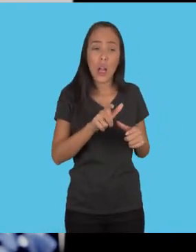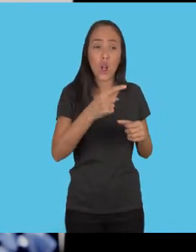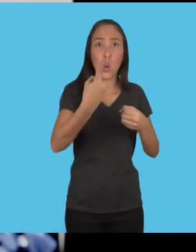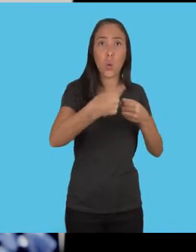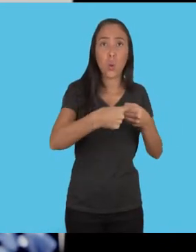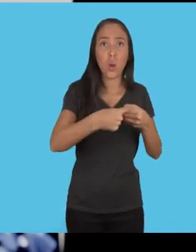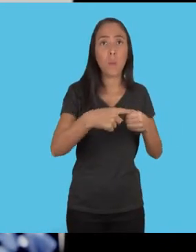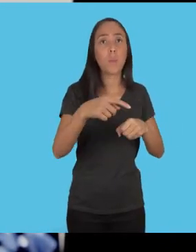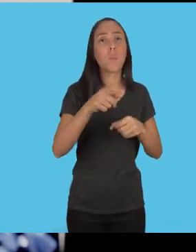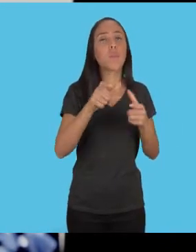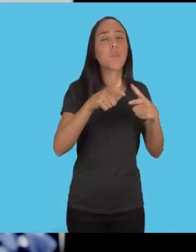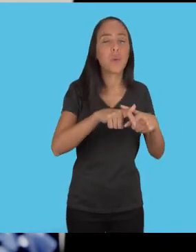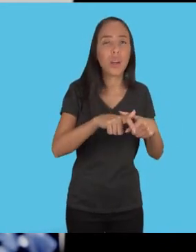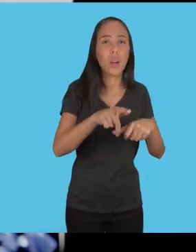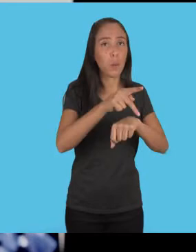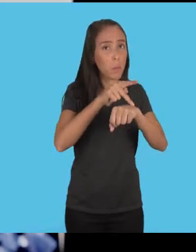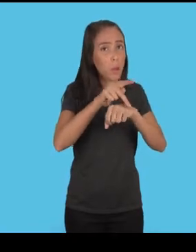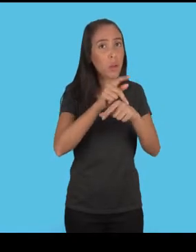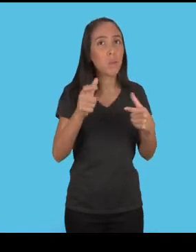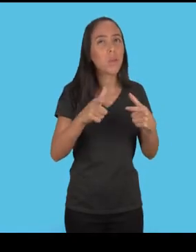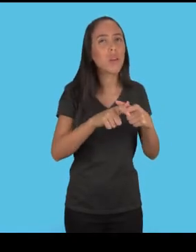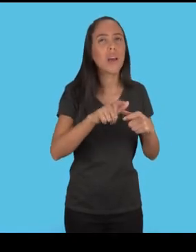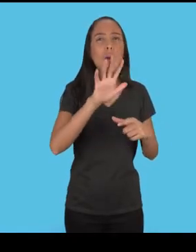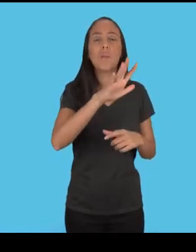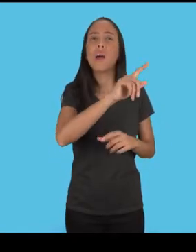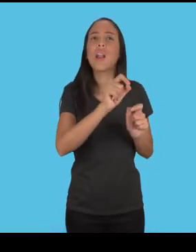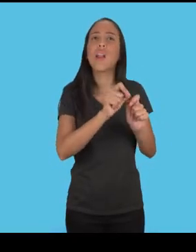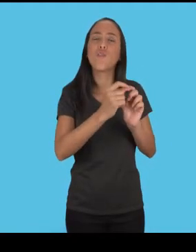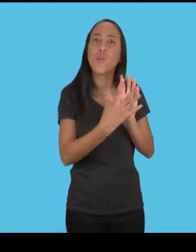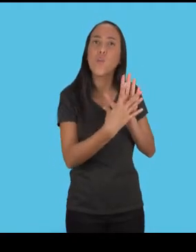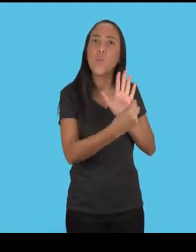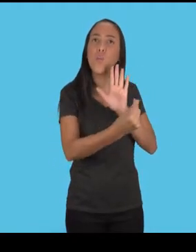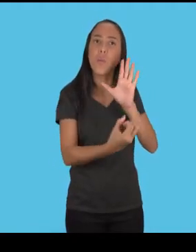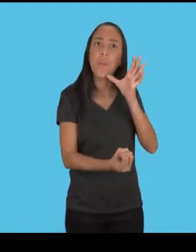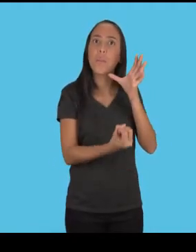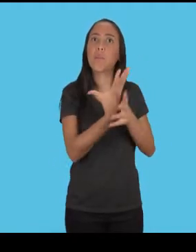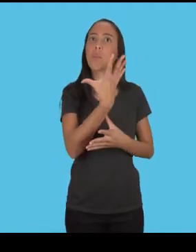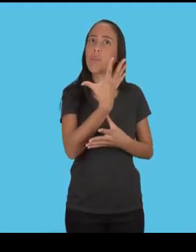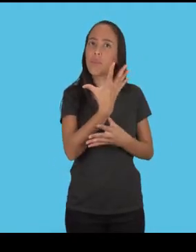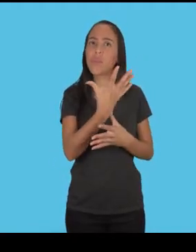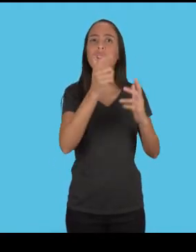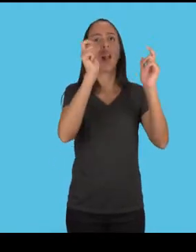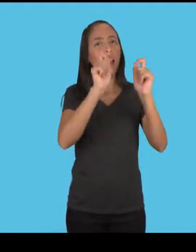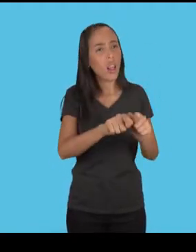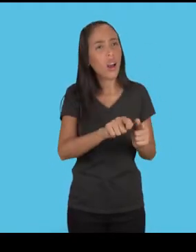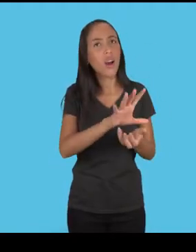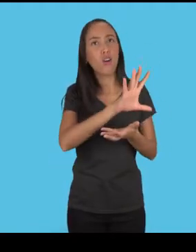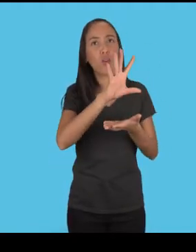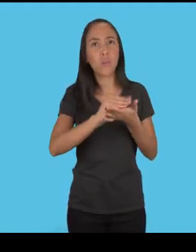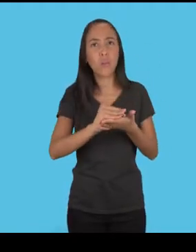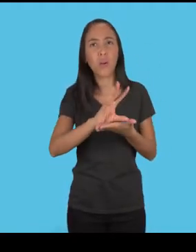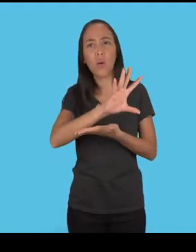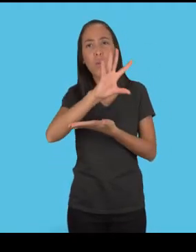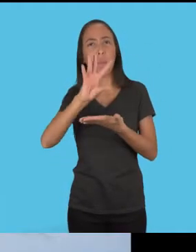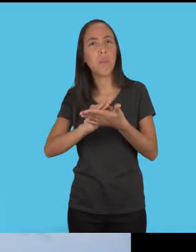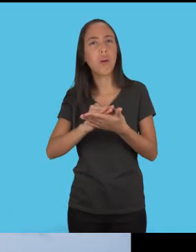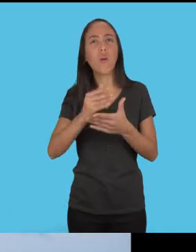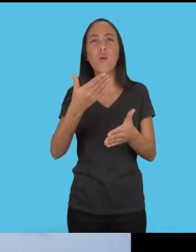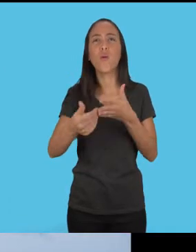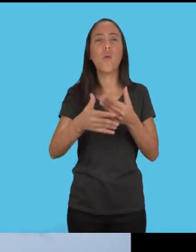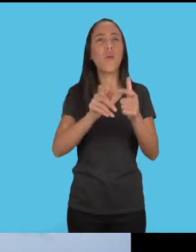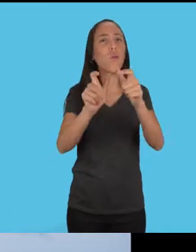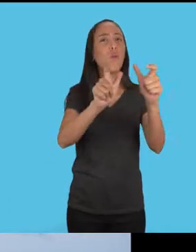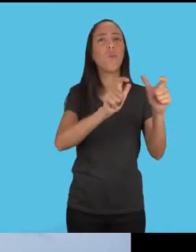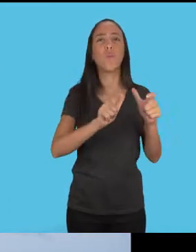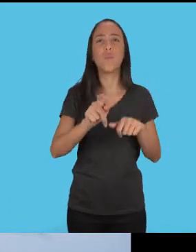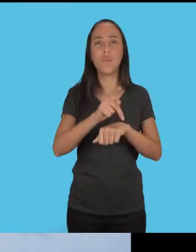um país pequeno, mas é o modelo que ele criou, que pode ser repetido em qualquer outro país. E ele estava